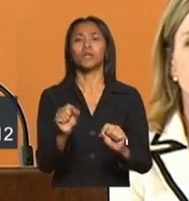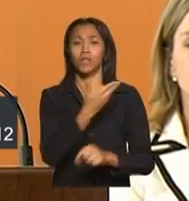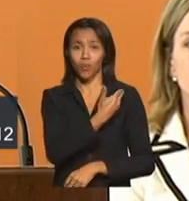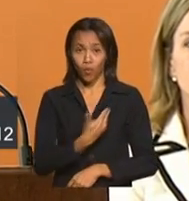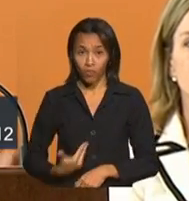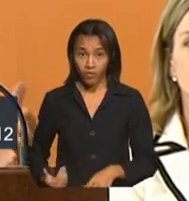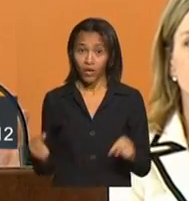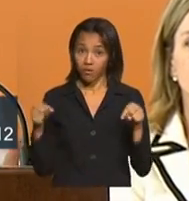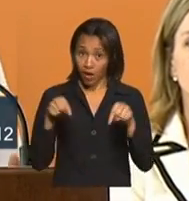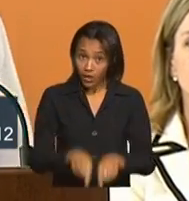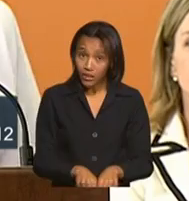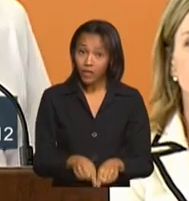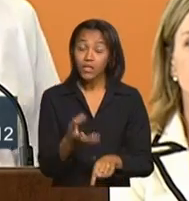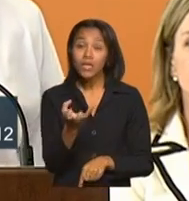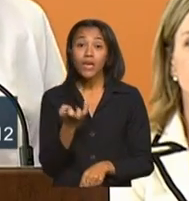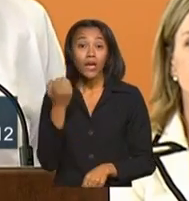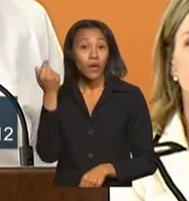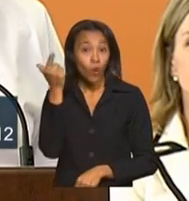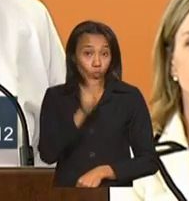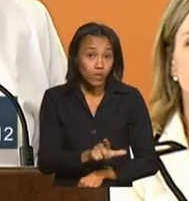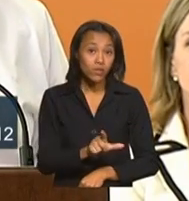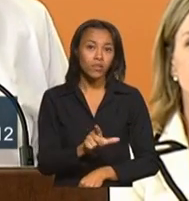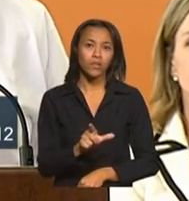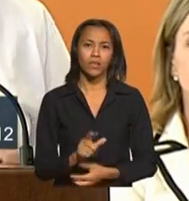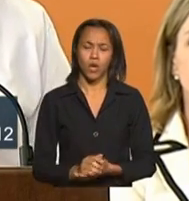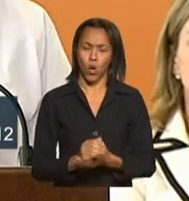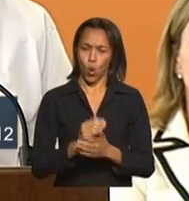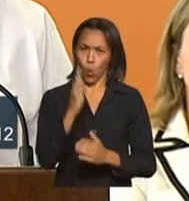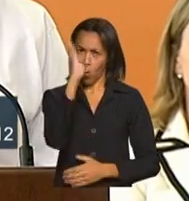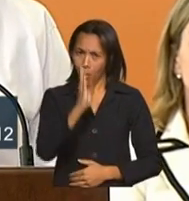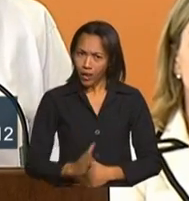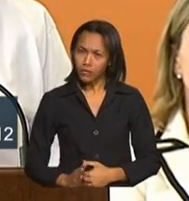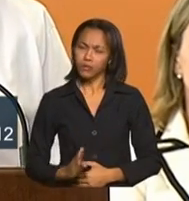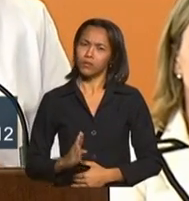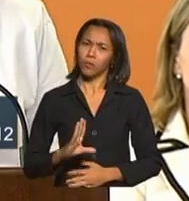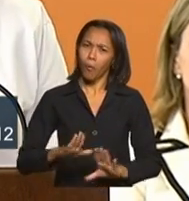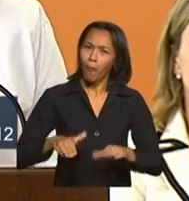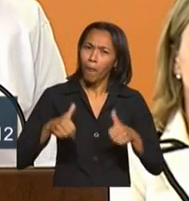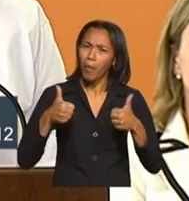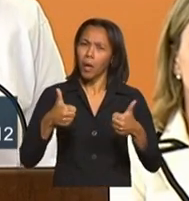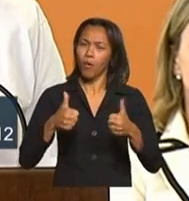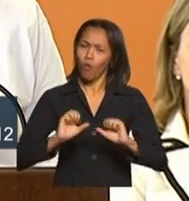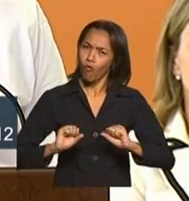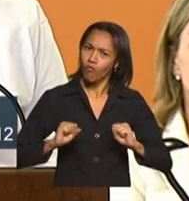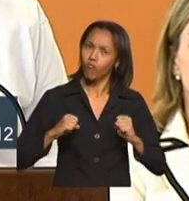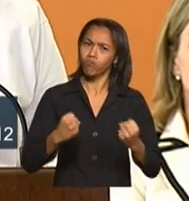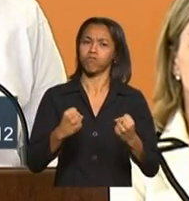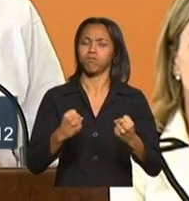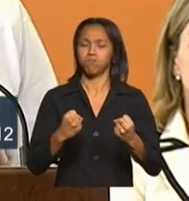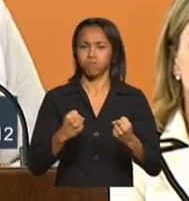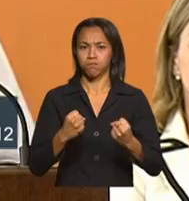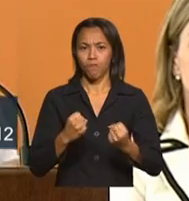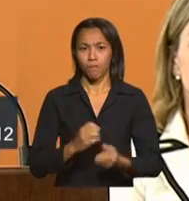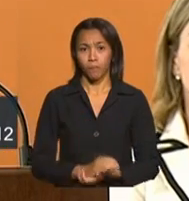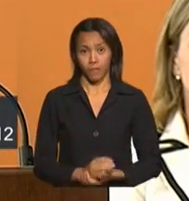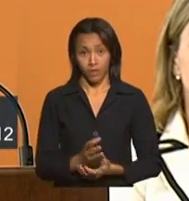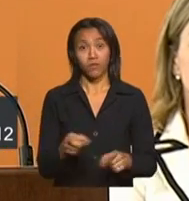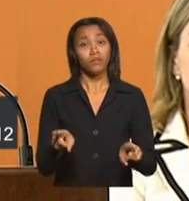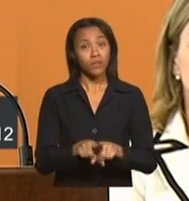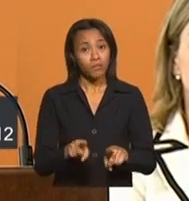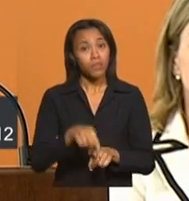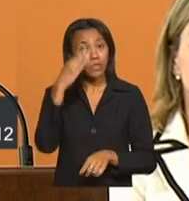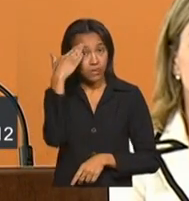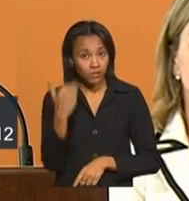esse governo que busca elevar esse país à condição de um país forte, que